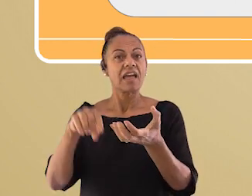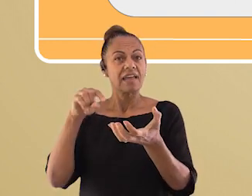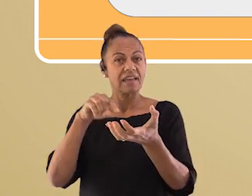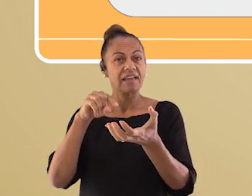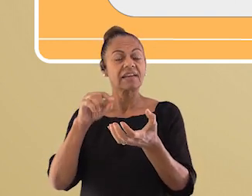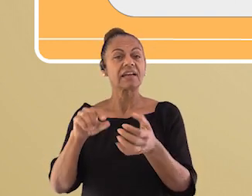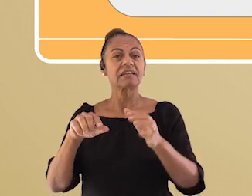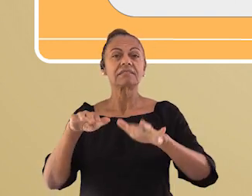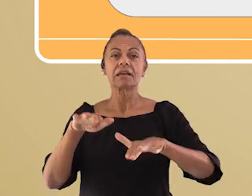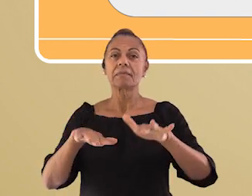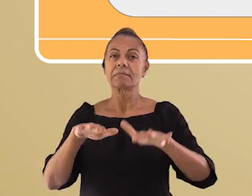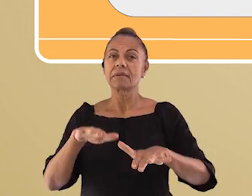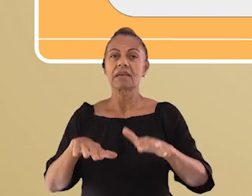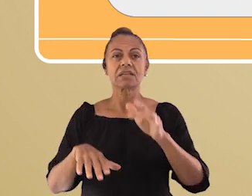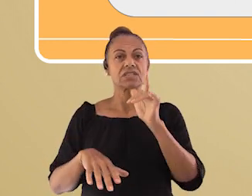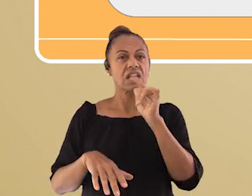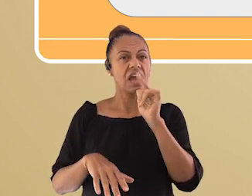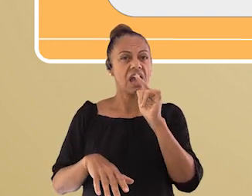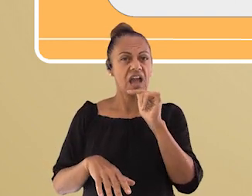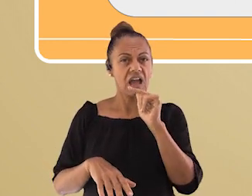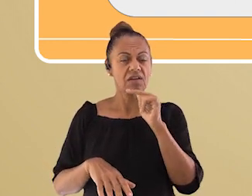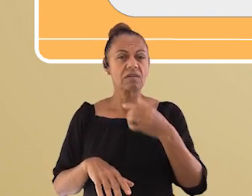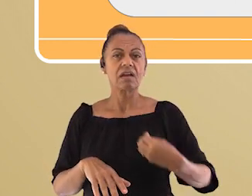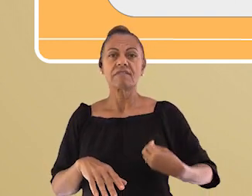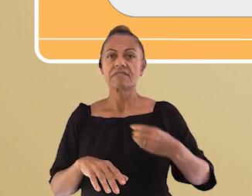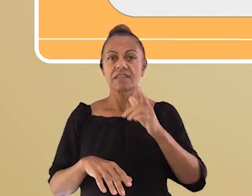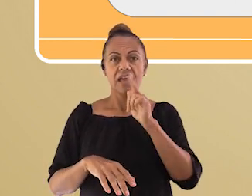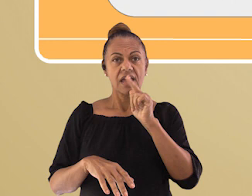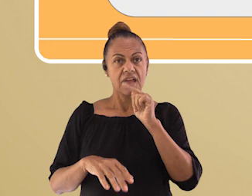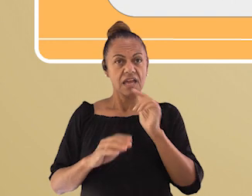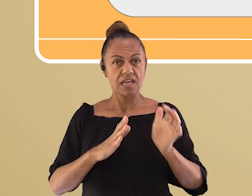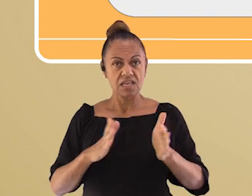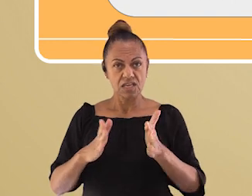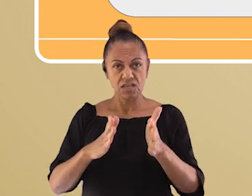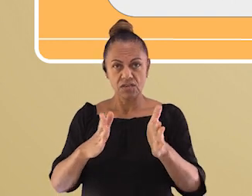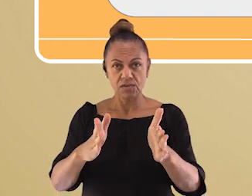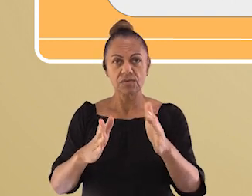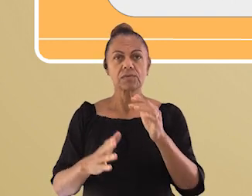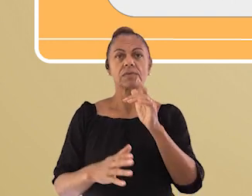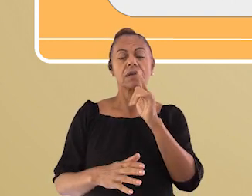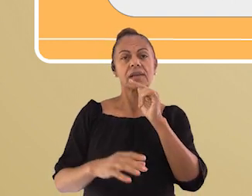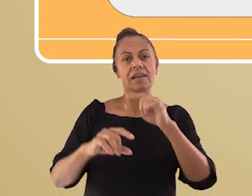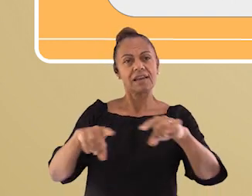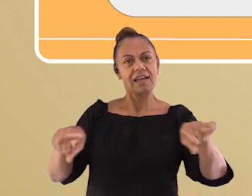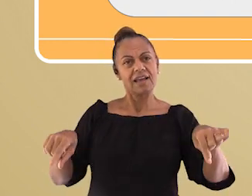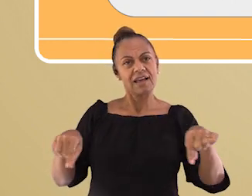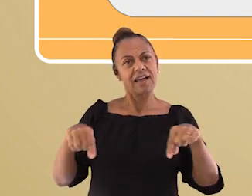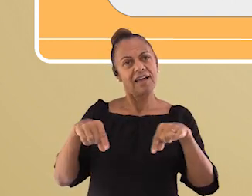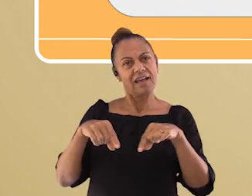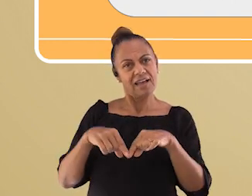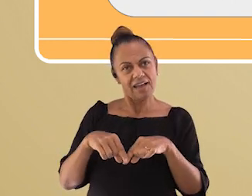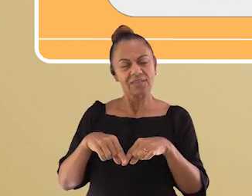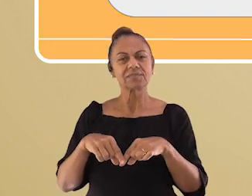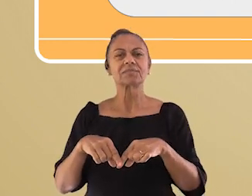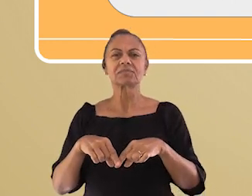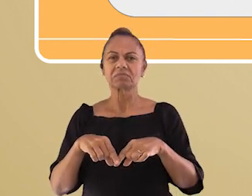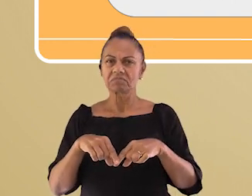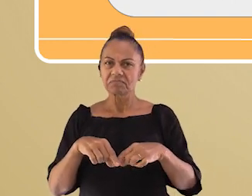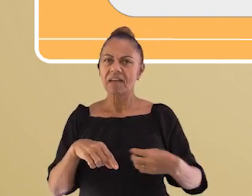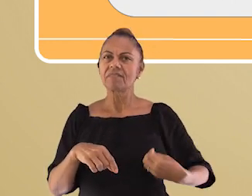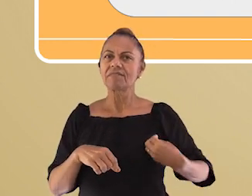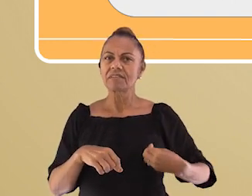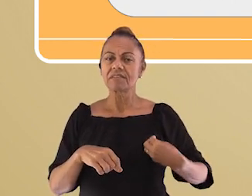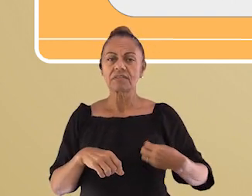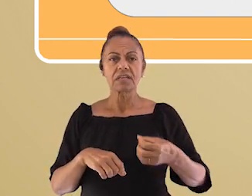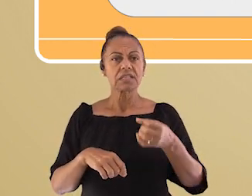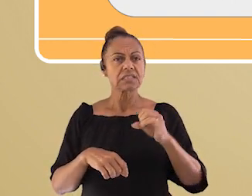Vitória régia vive toda a sua vida em rios, lagos ou lagoas. Se por acaso